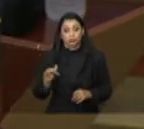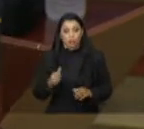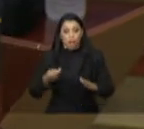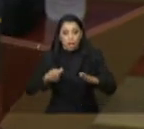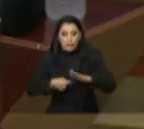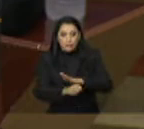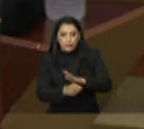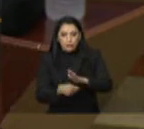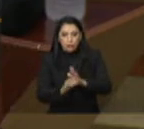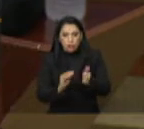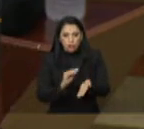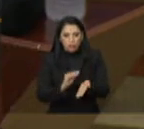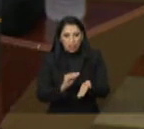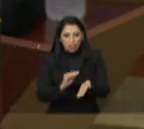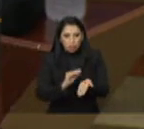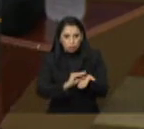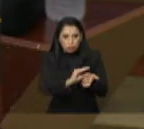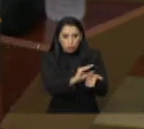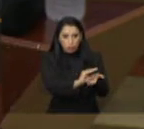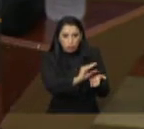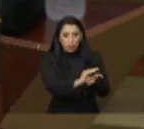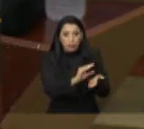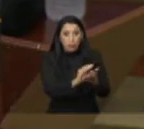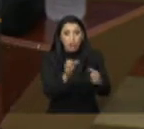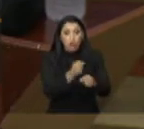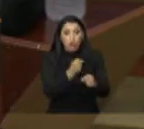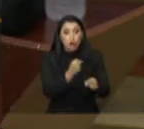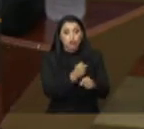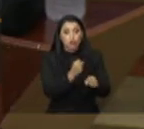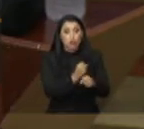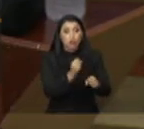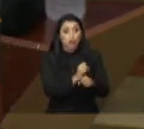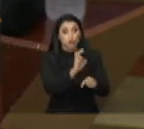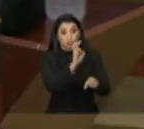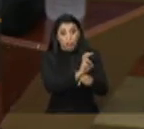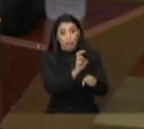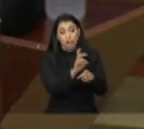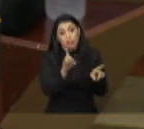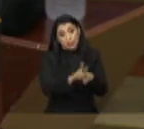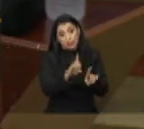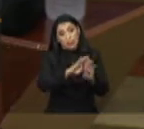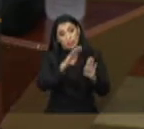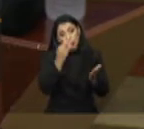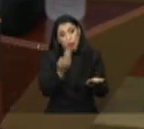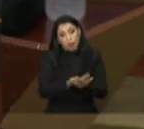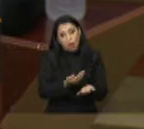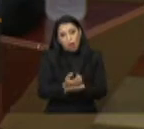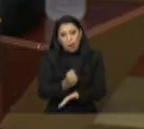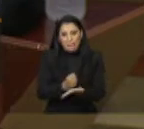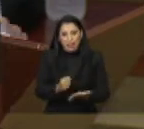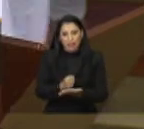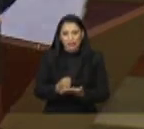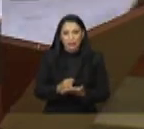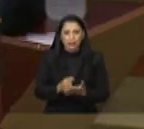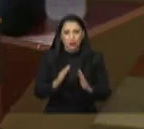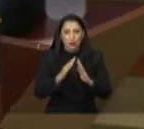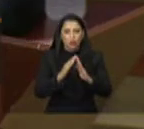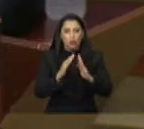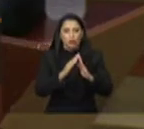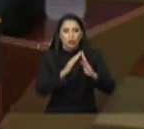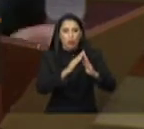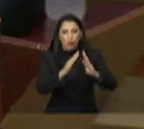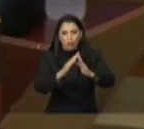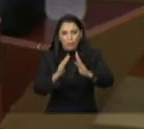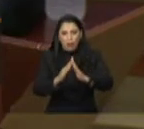a construção de creches e pré-escolas do país a postura resultou em alta no número de imóveis abandonados e